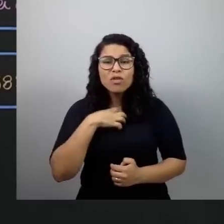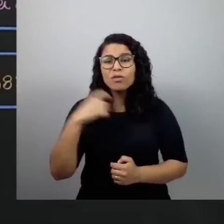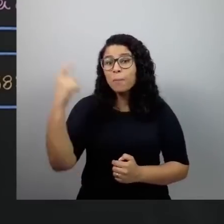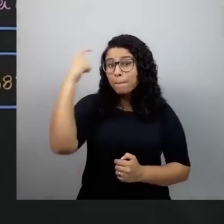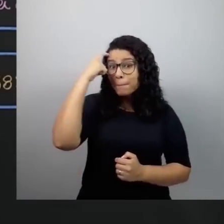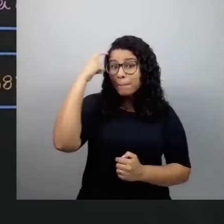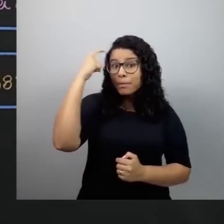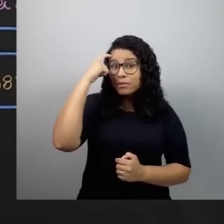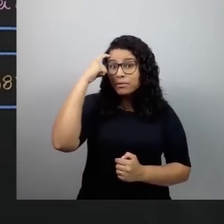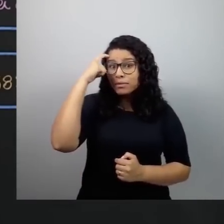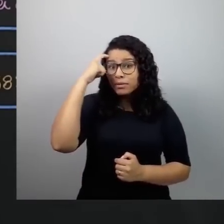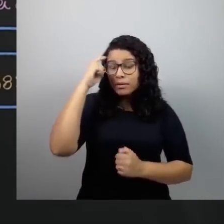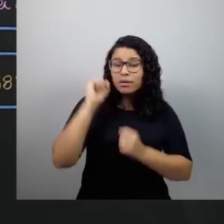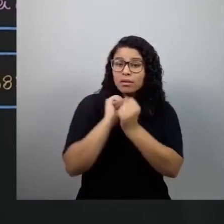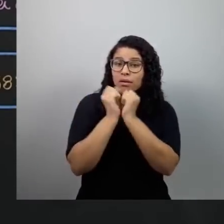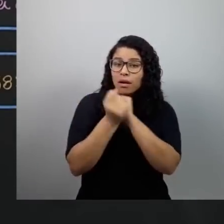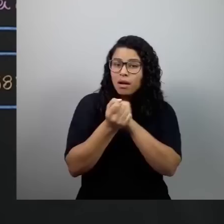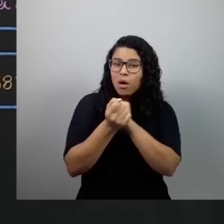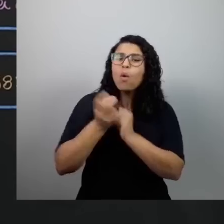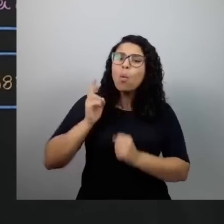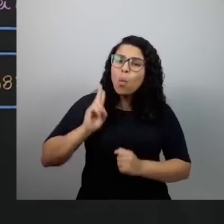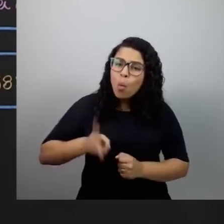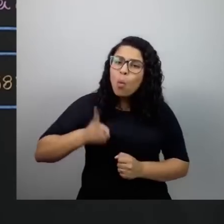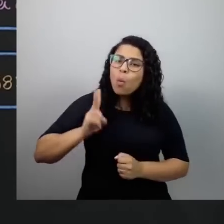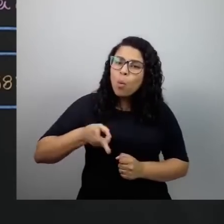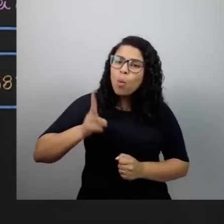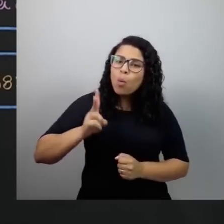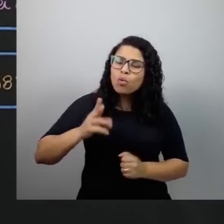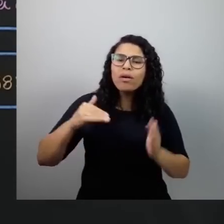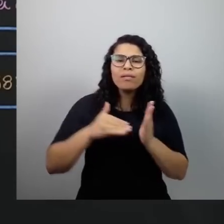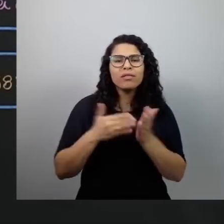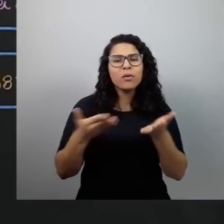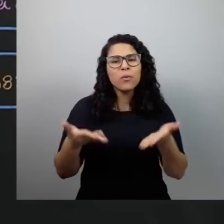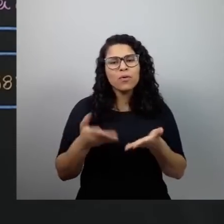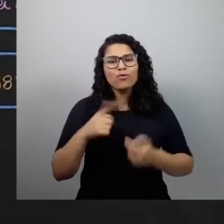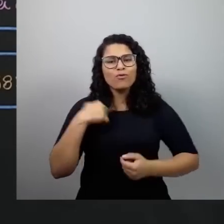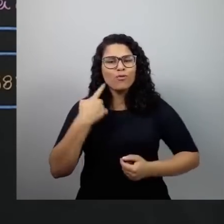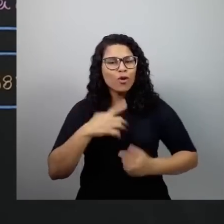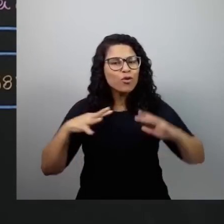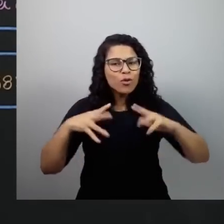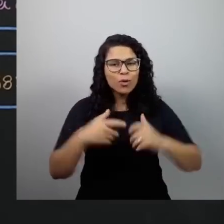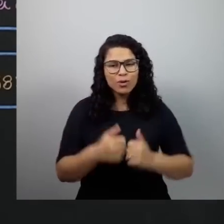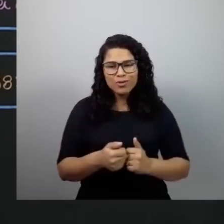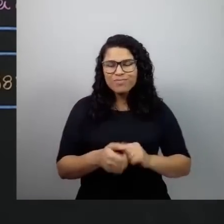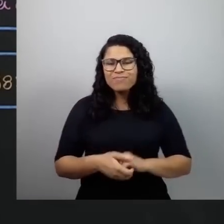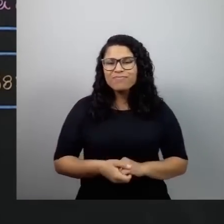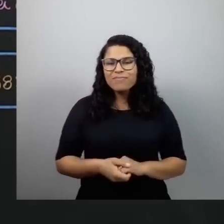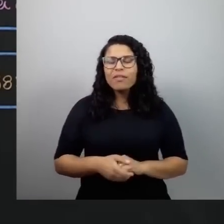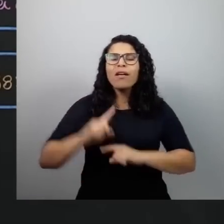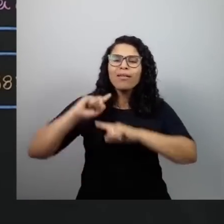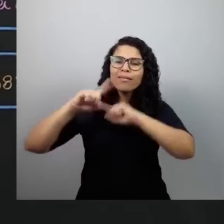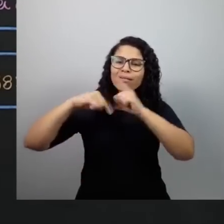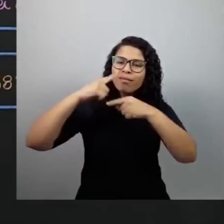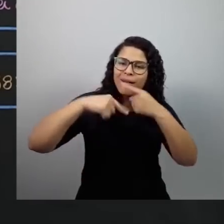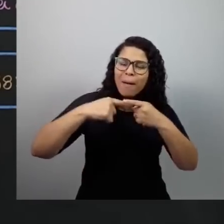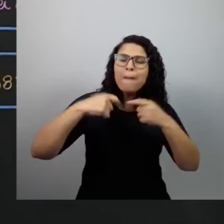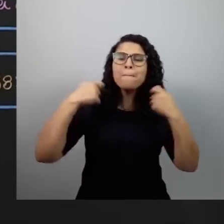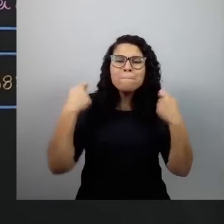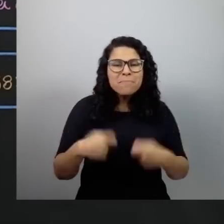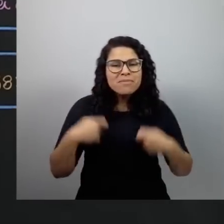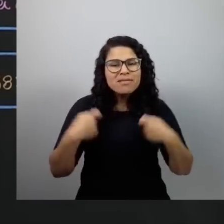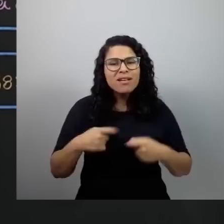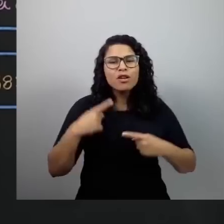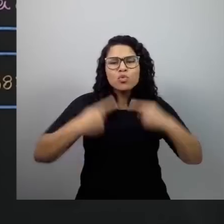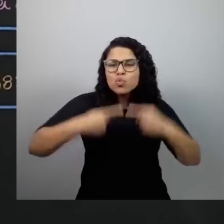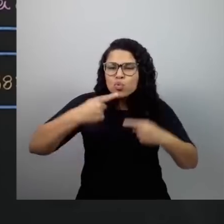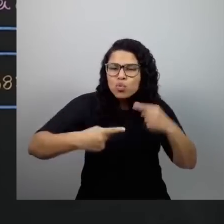da escravidão, ela permanece com a gente, né? E isso é muito complicado, é uma herança que tem que ser discutida e